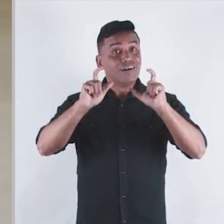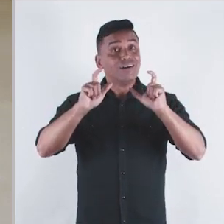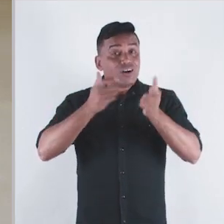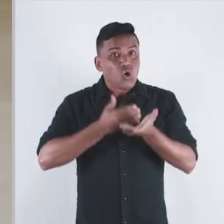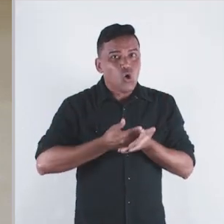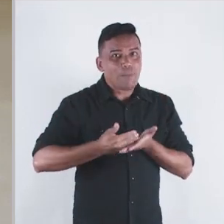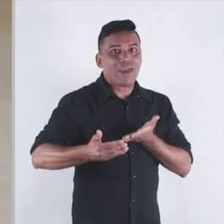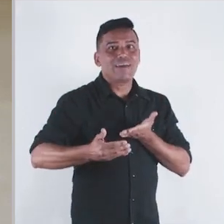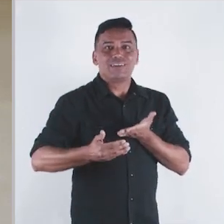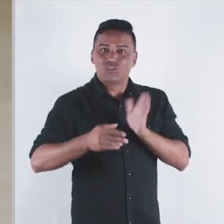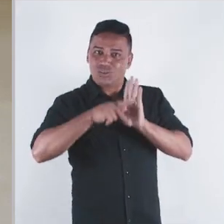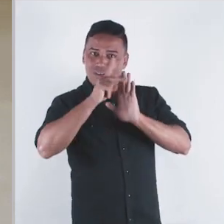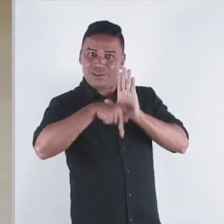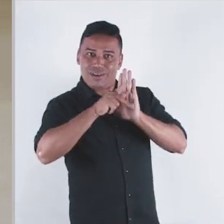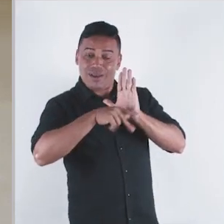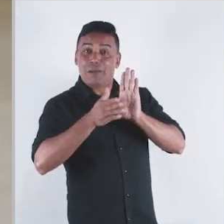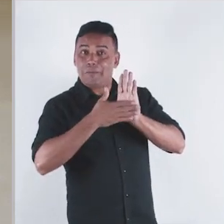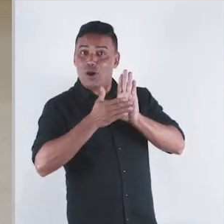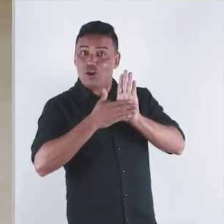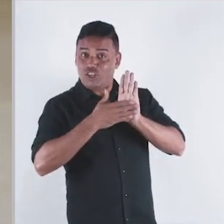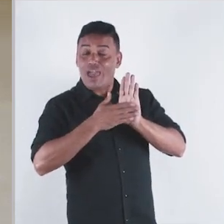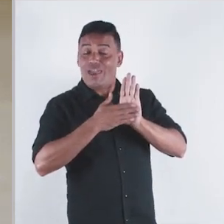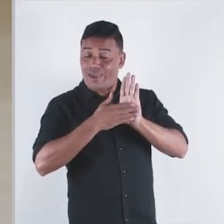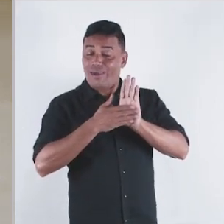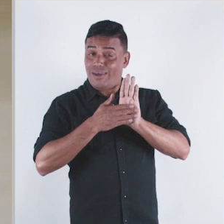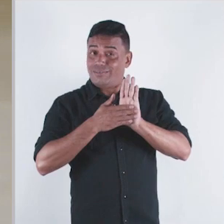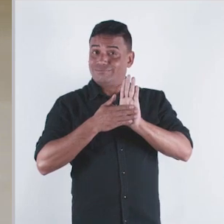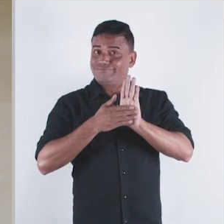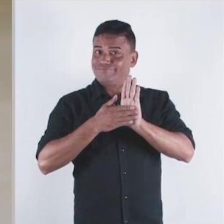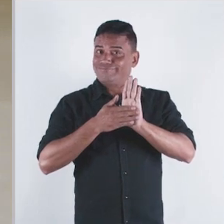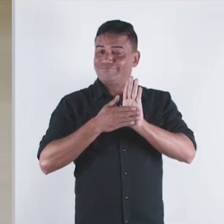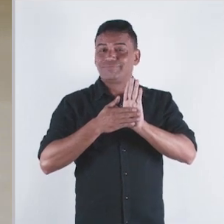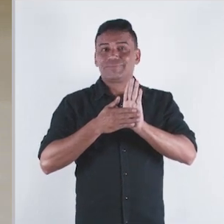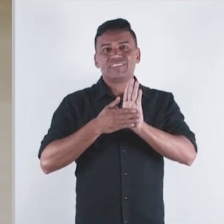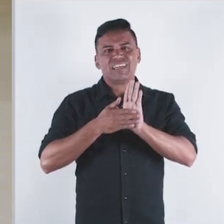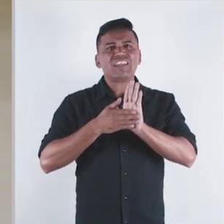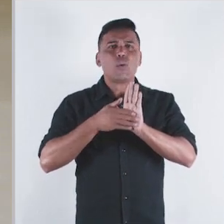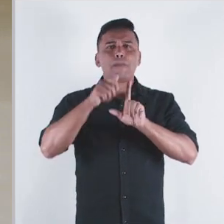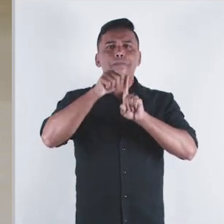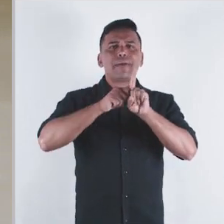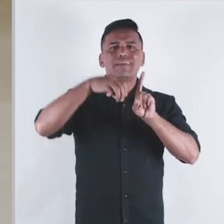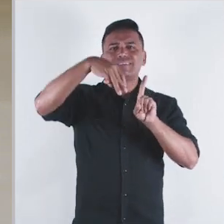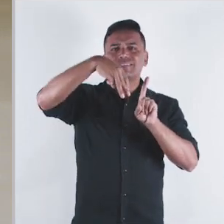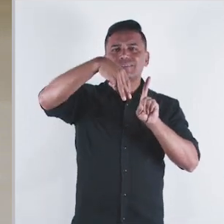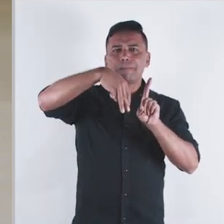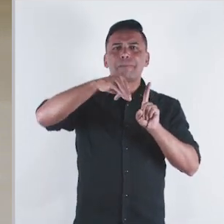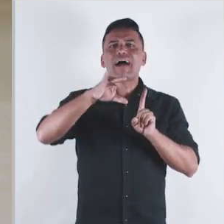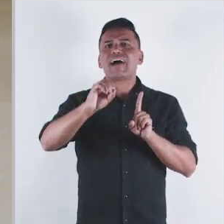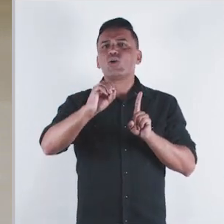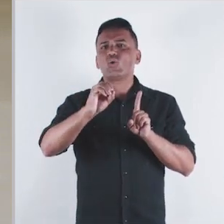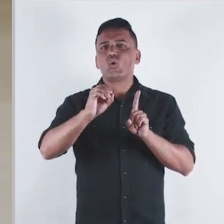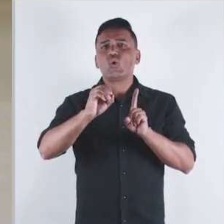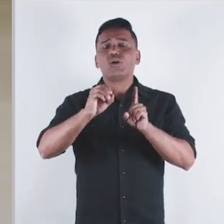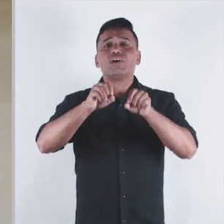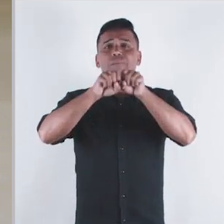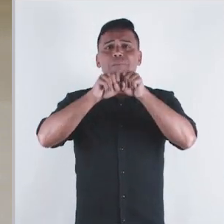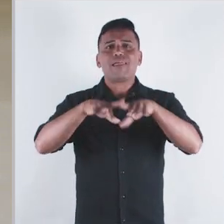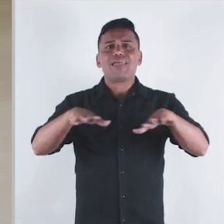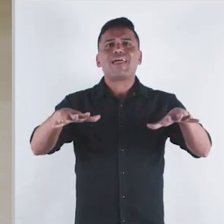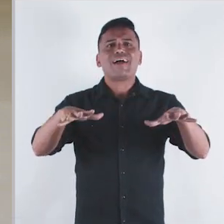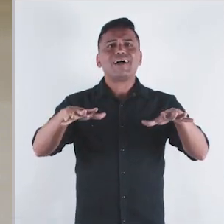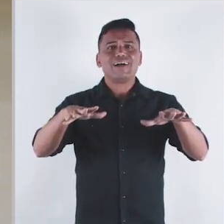nosso mapeamento. E agora, em maio, também foi lançado o arquivo de literatura